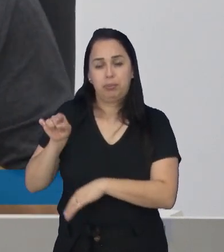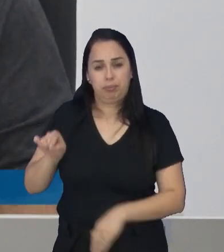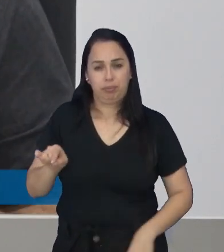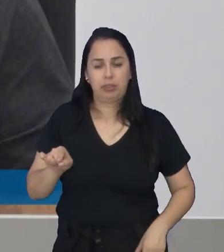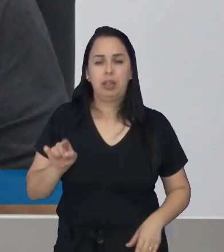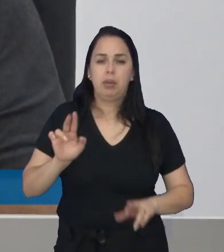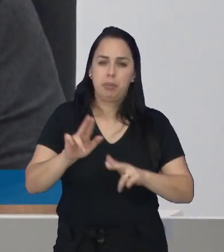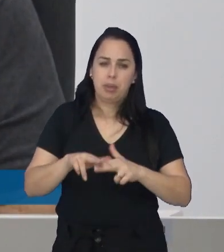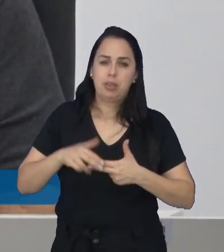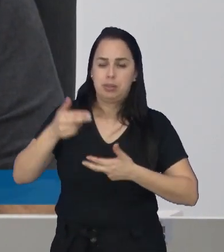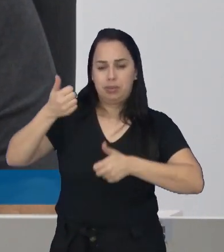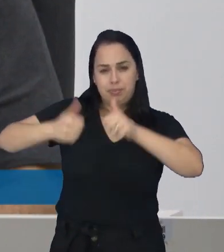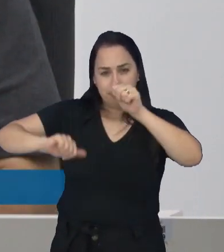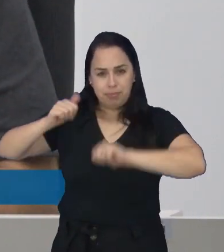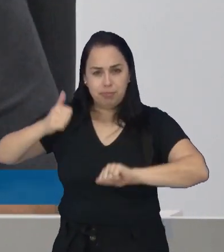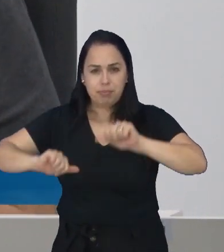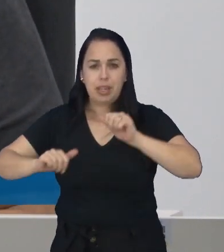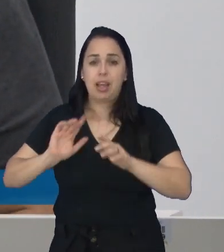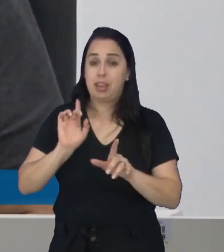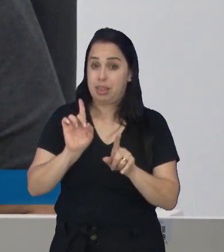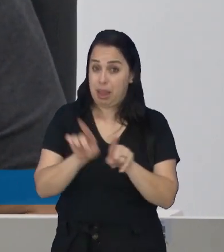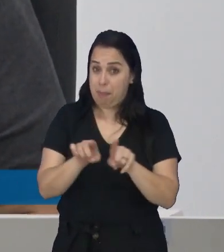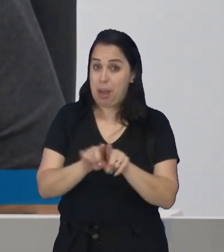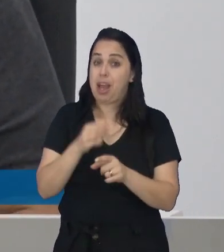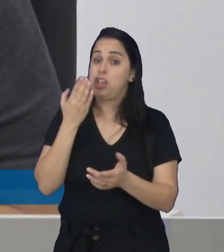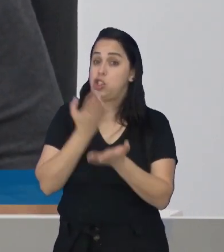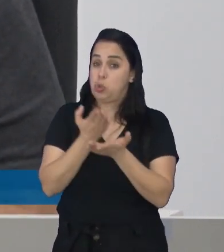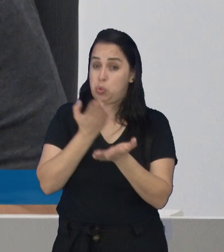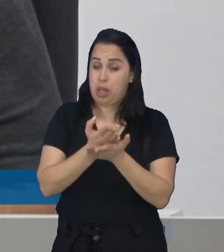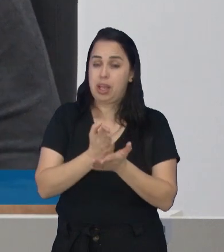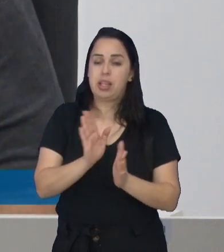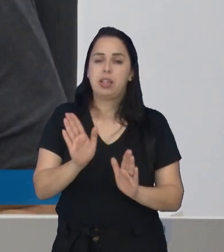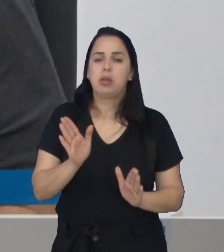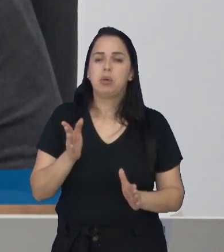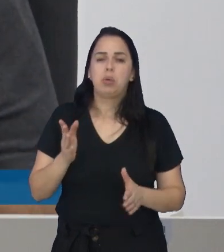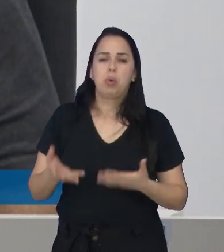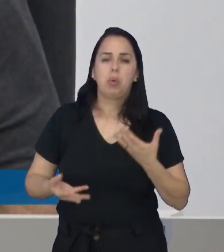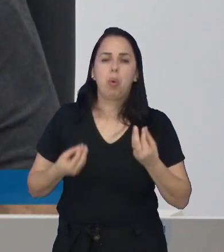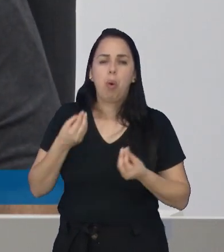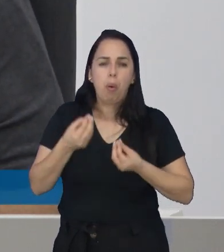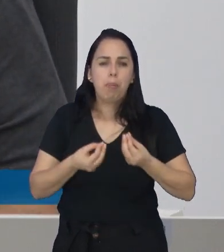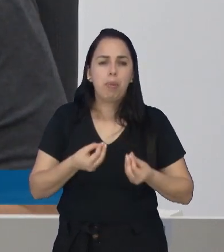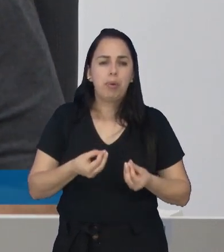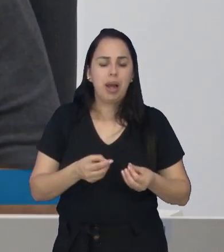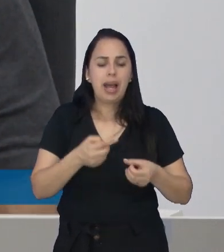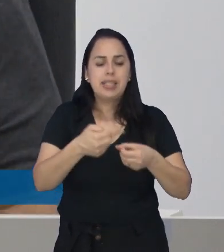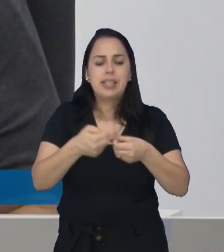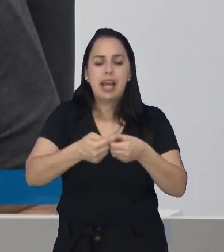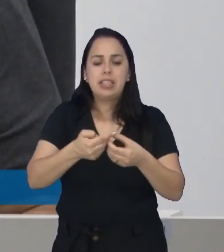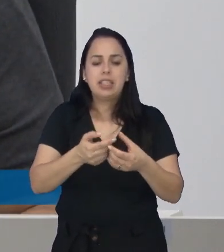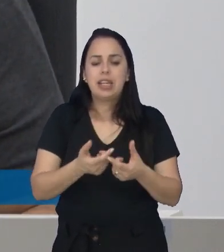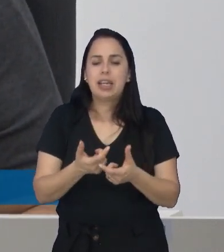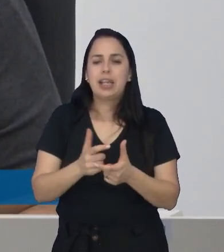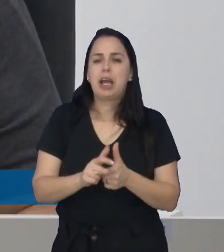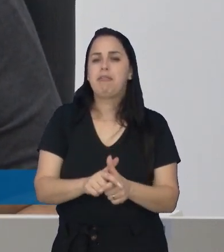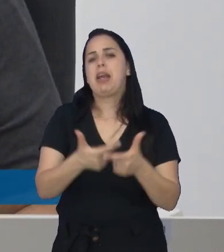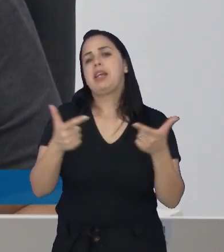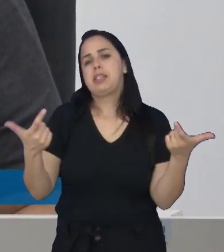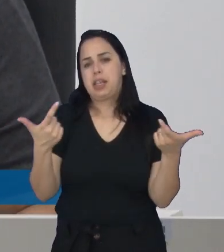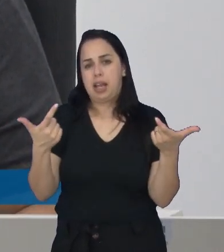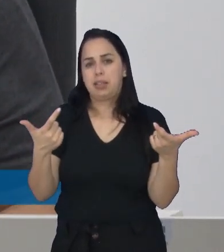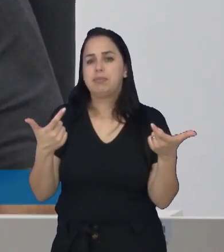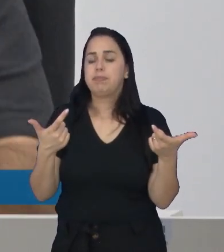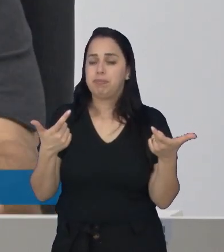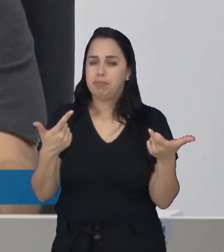analisado ponderado tá sendo estudado né Quais são os efeitos para onde a cidade está indo Quais são as diretrizes trazidas no